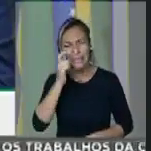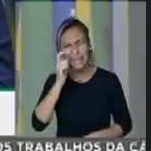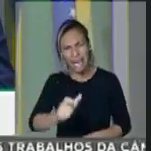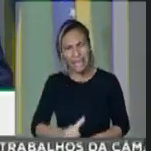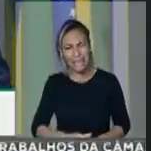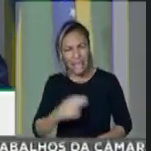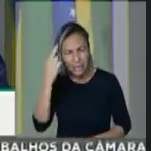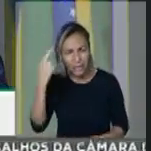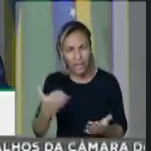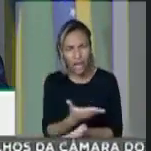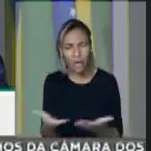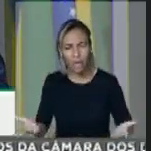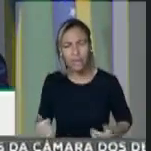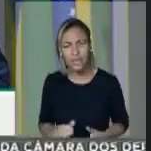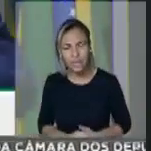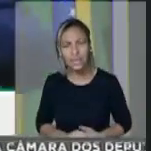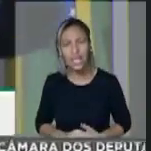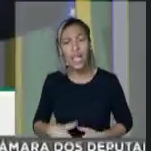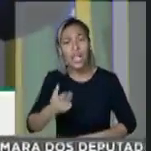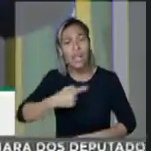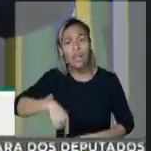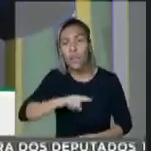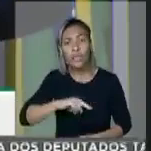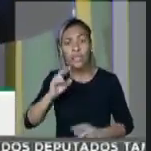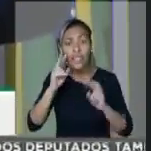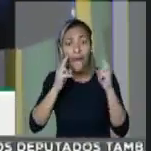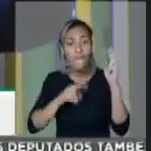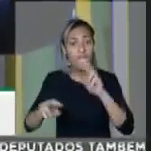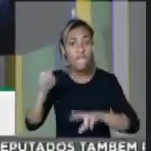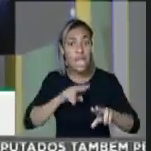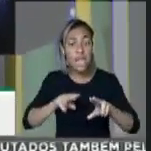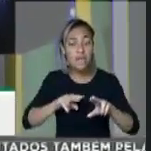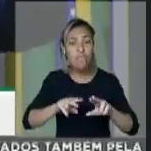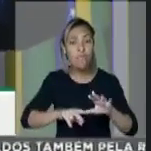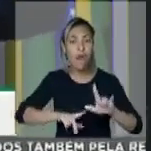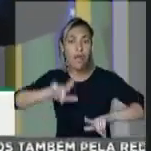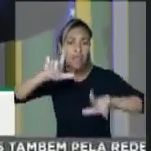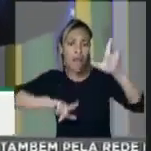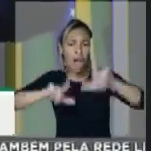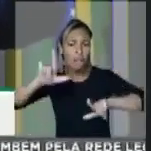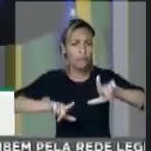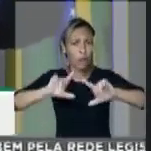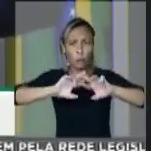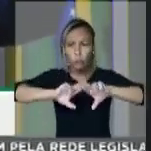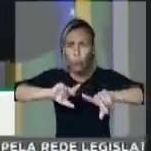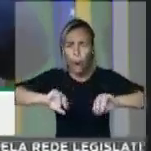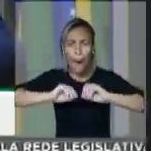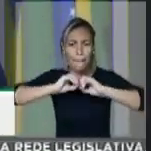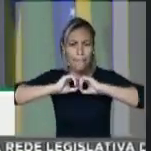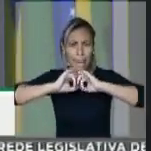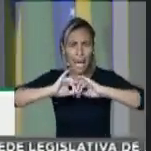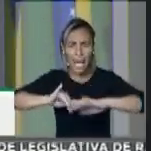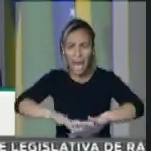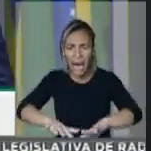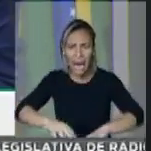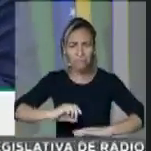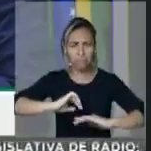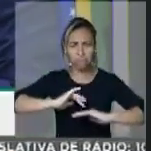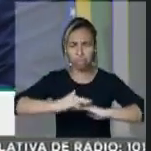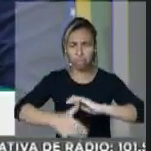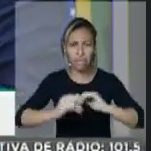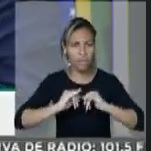interessante, senhores? Nós não vimos a mídia falando que isso é um discurso de